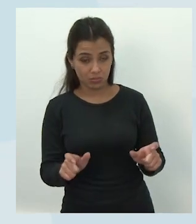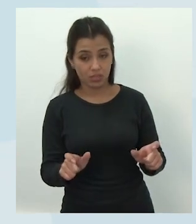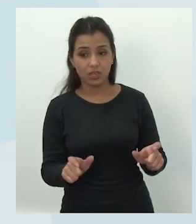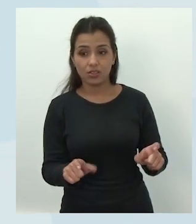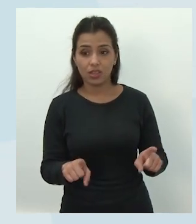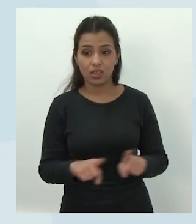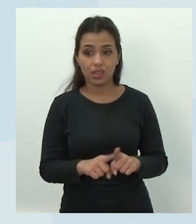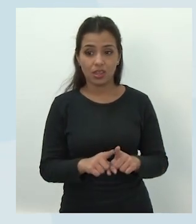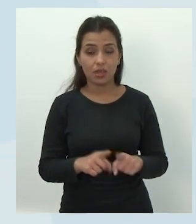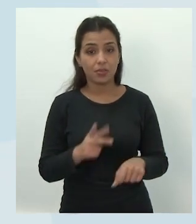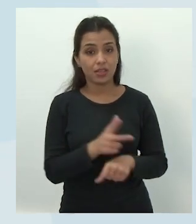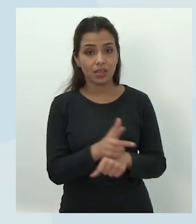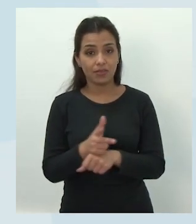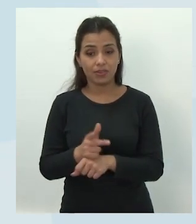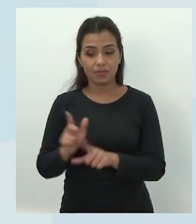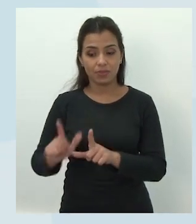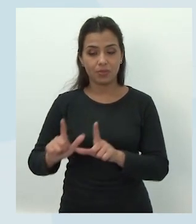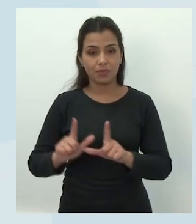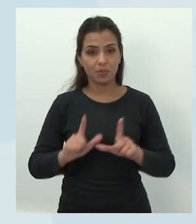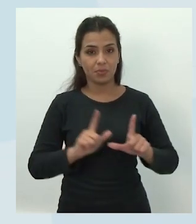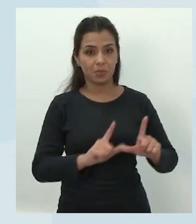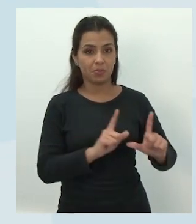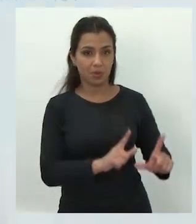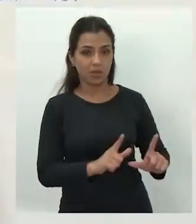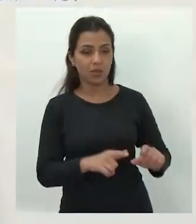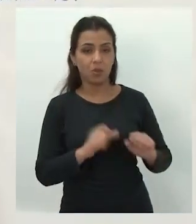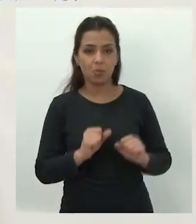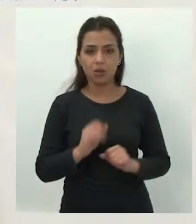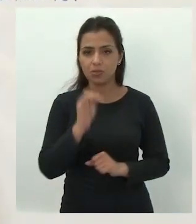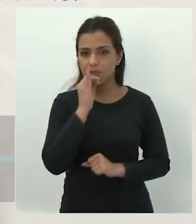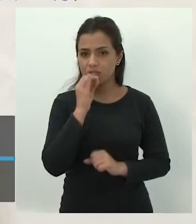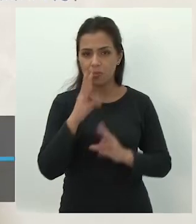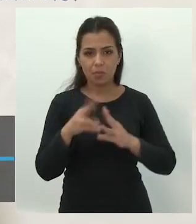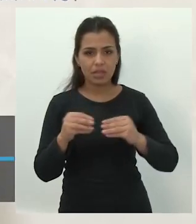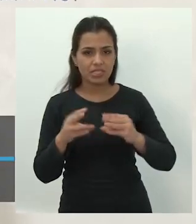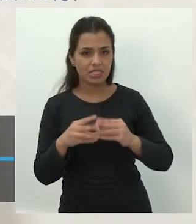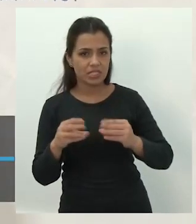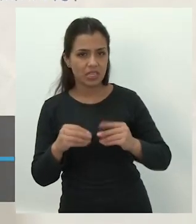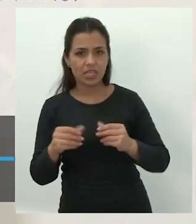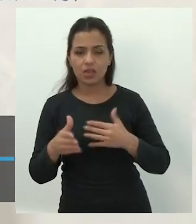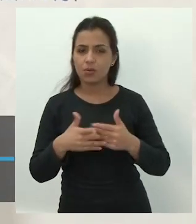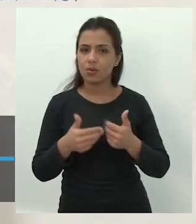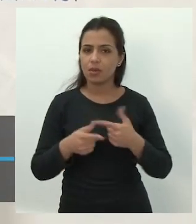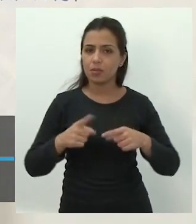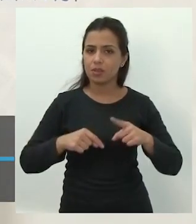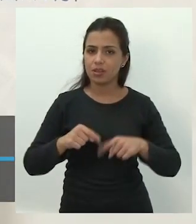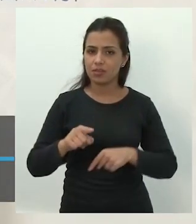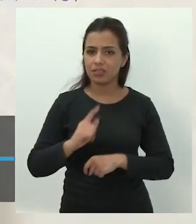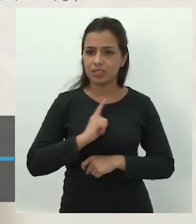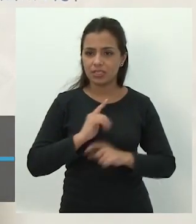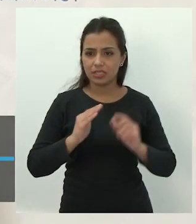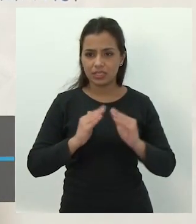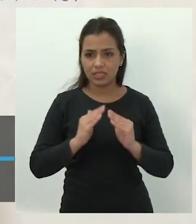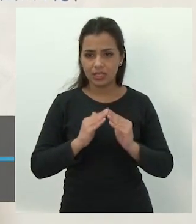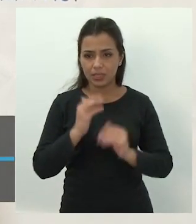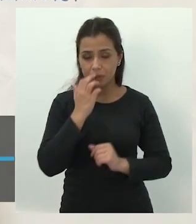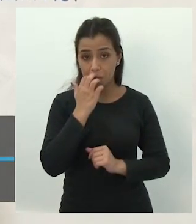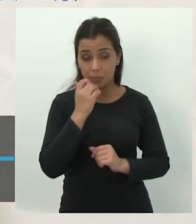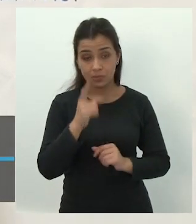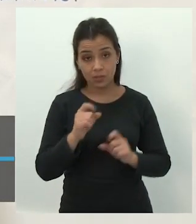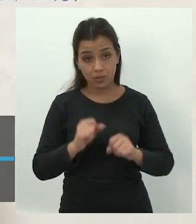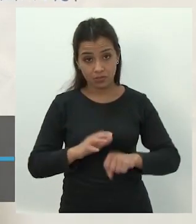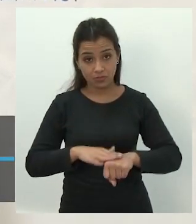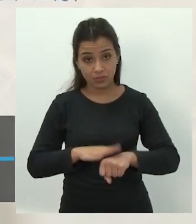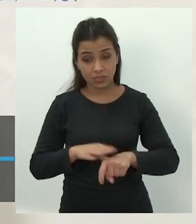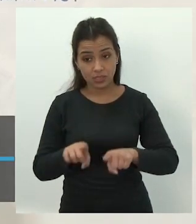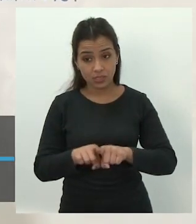gravando quadro a quadro. Então, usa aí massinha de modelar, sucata, o que você tiver em casa, né? E vocês podem fazer, gente, inclusive,